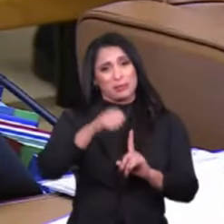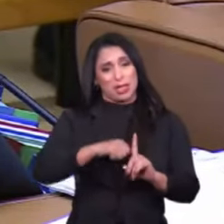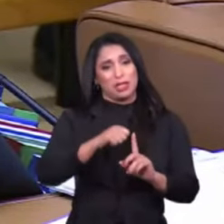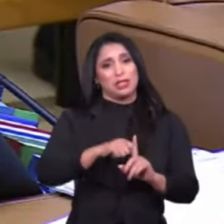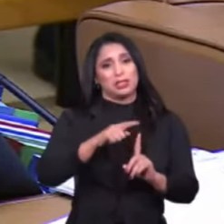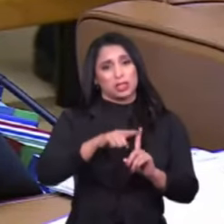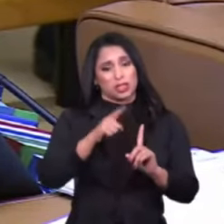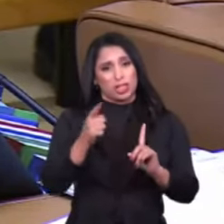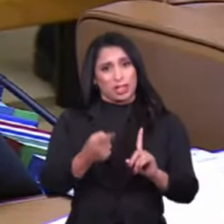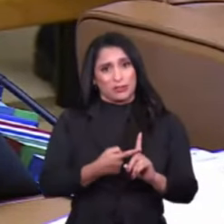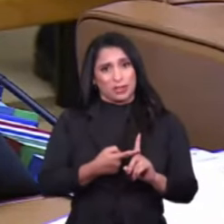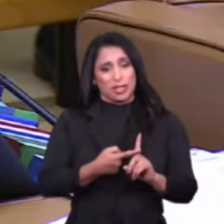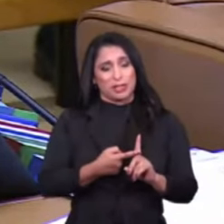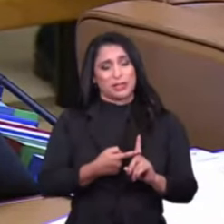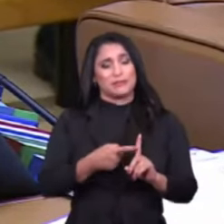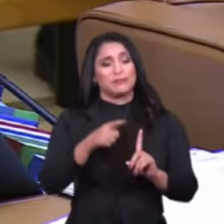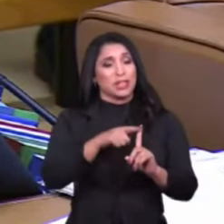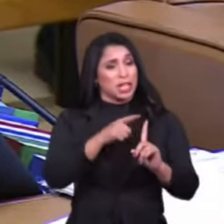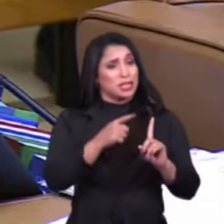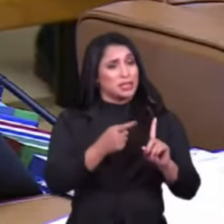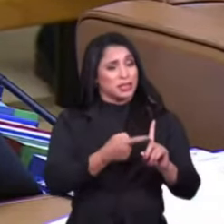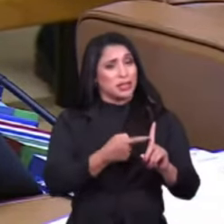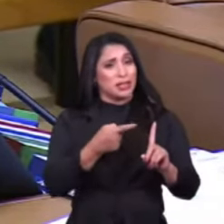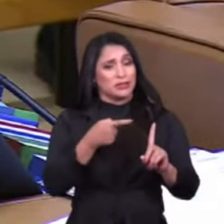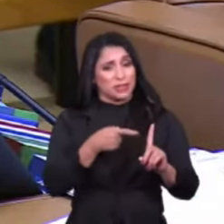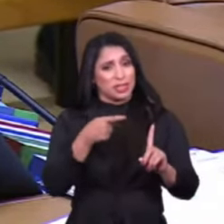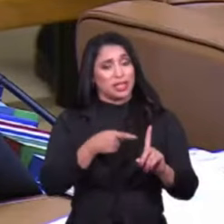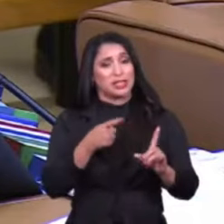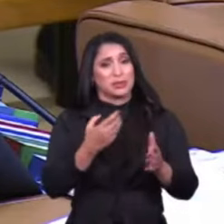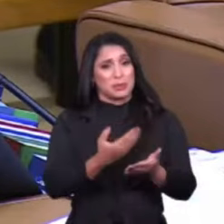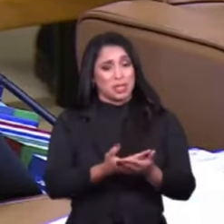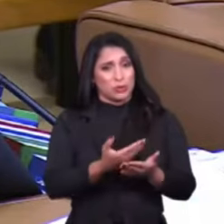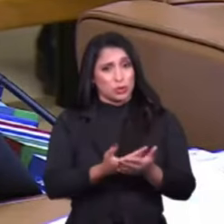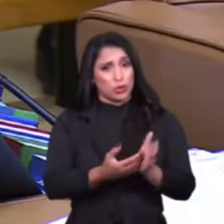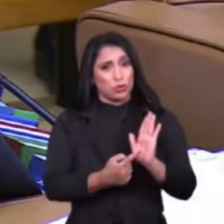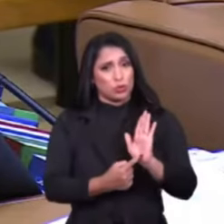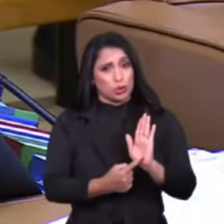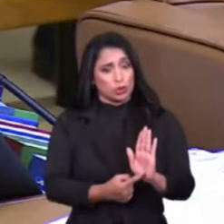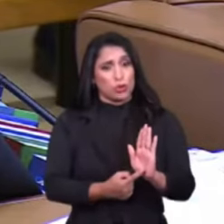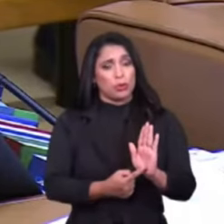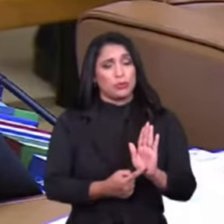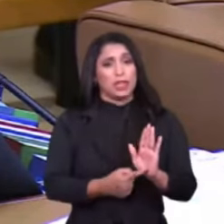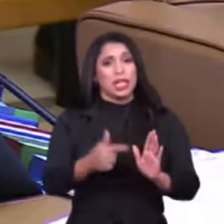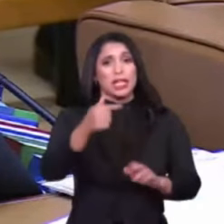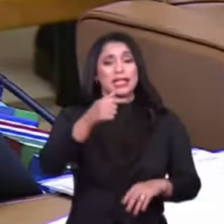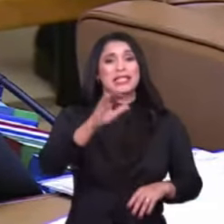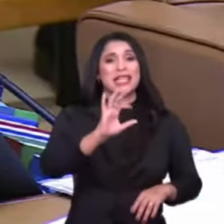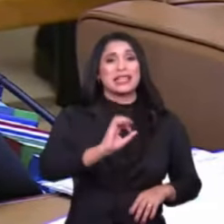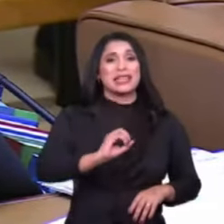Ainda no caso de gestantes, um estudo apurou que 70% dos locais,